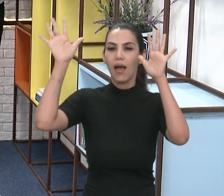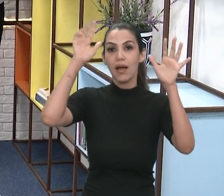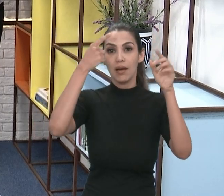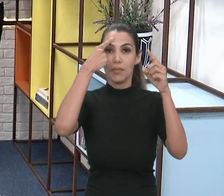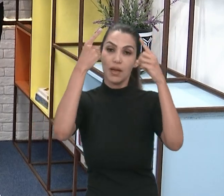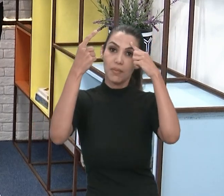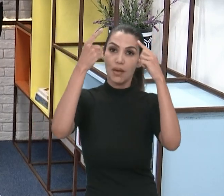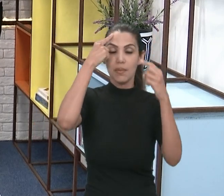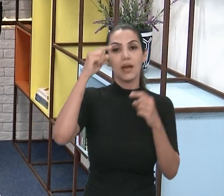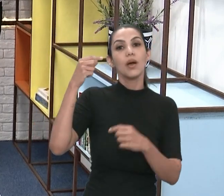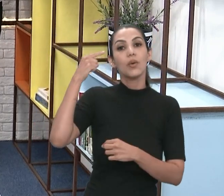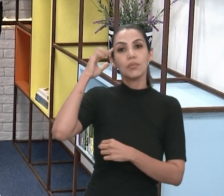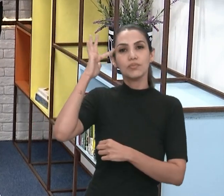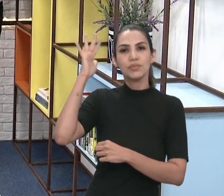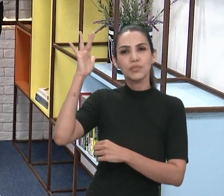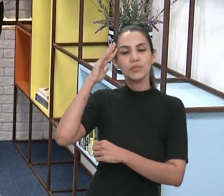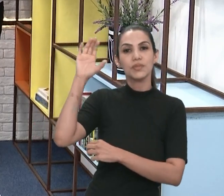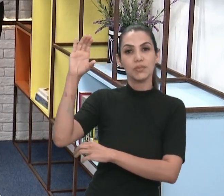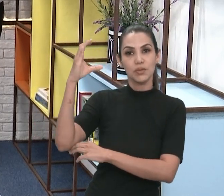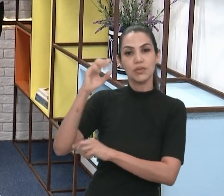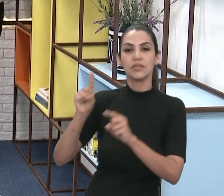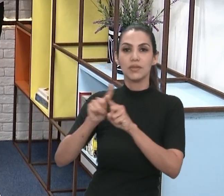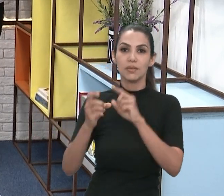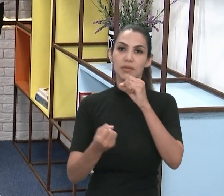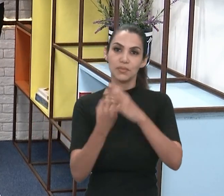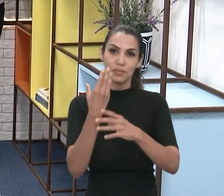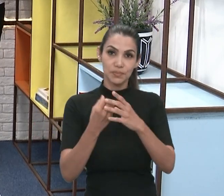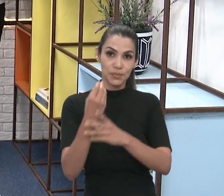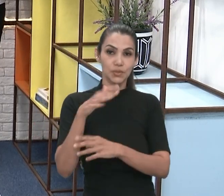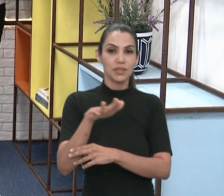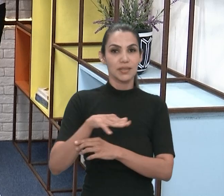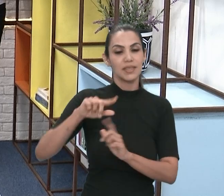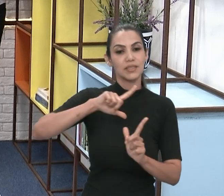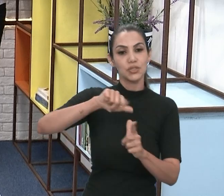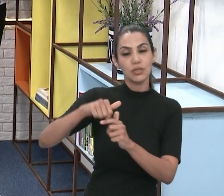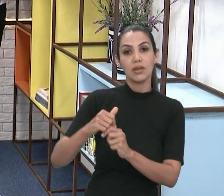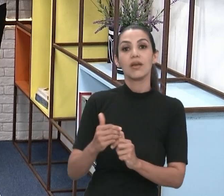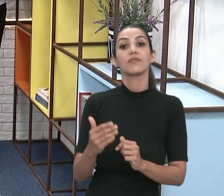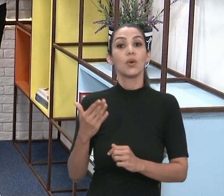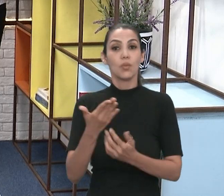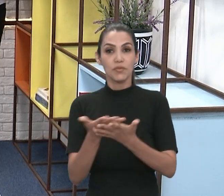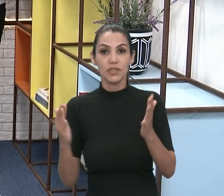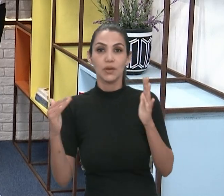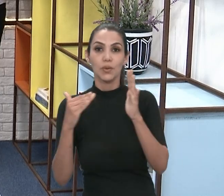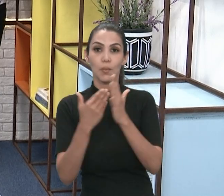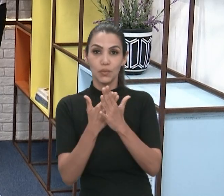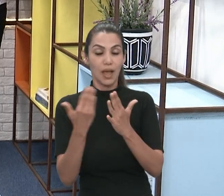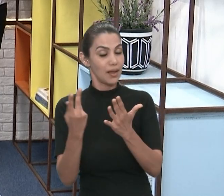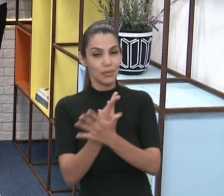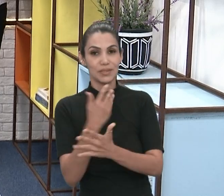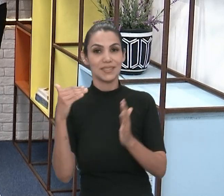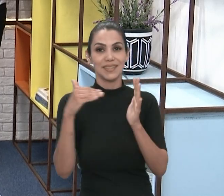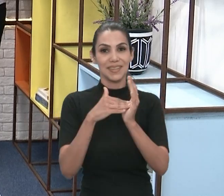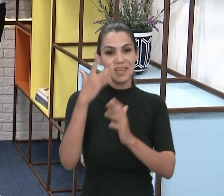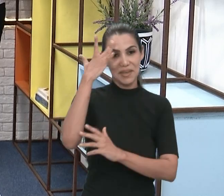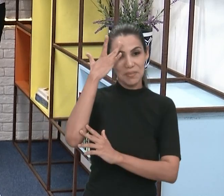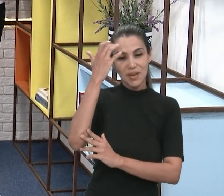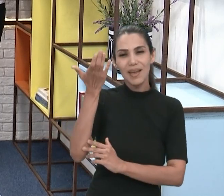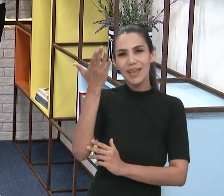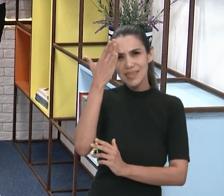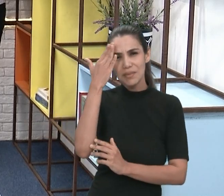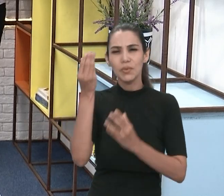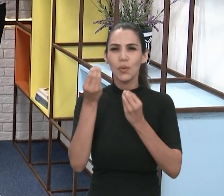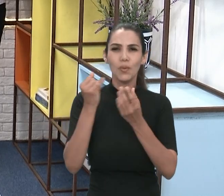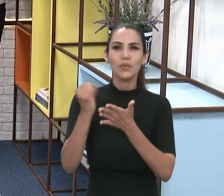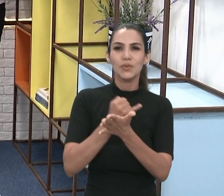pensamento científico e a produção geográfica. O evento vai até amanhã. E para saber como se inscrever e saber mais